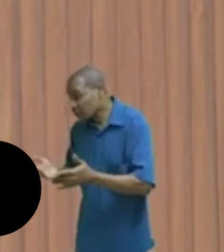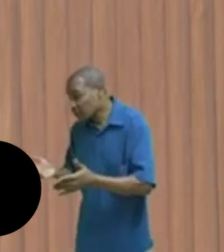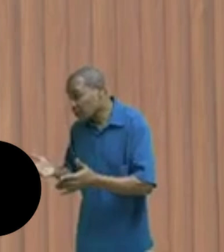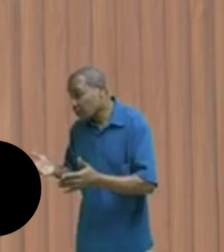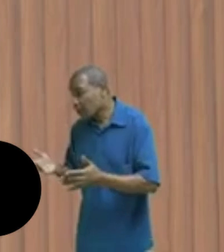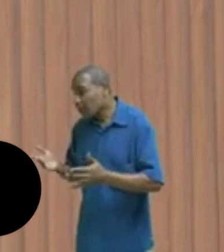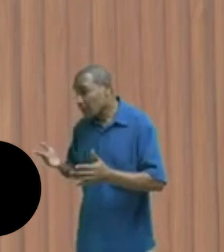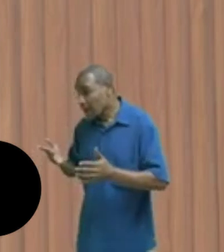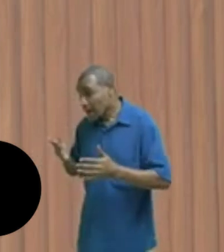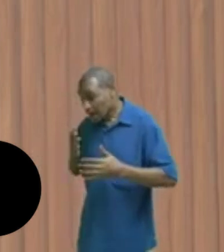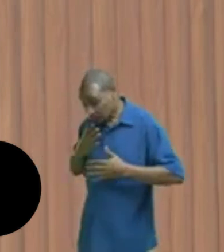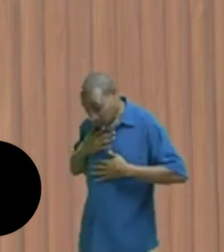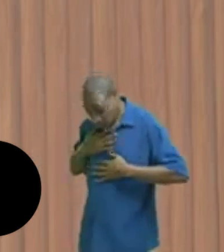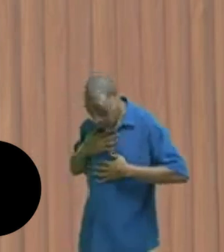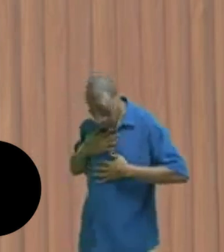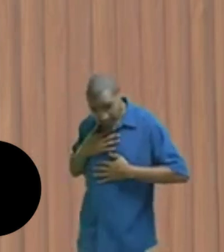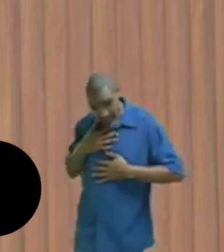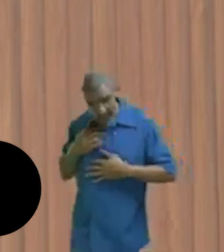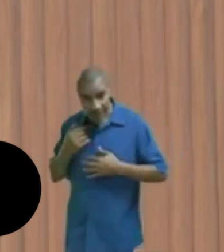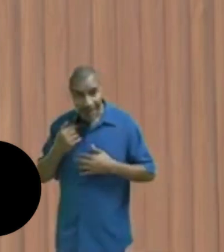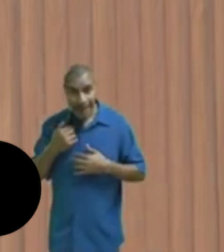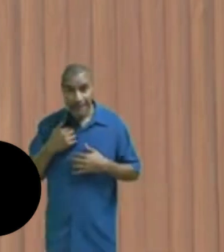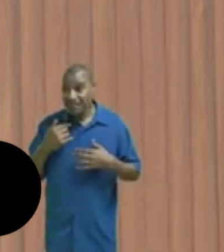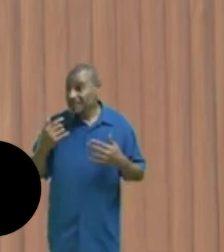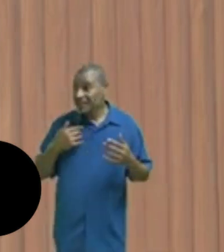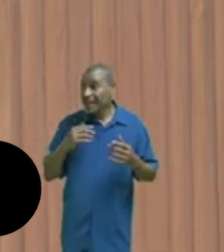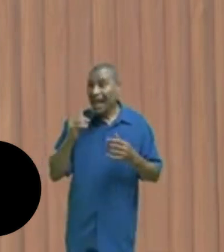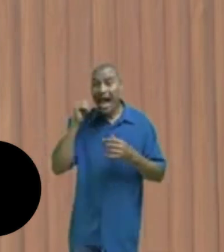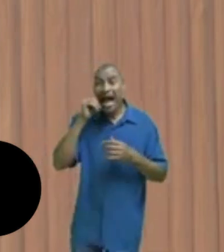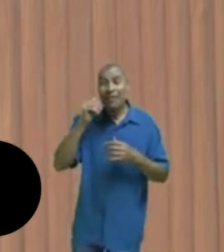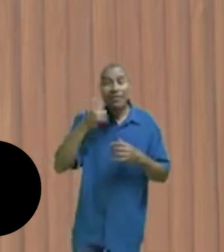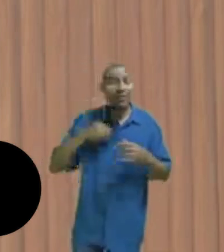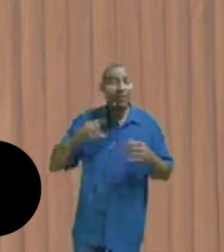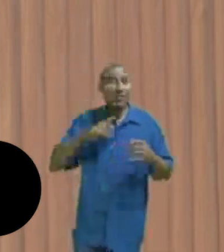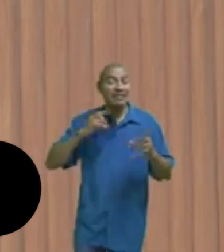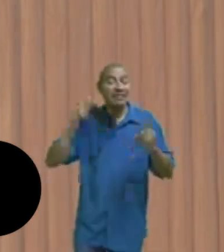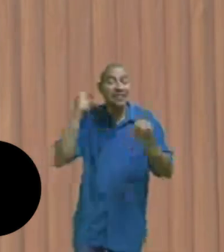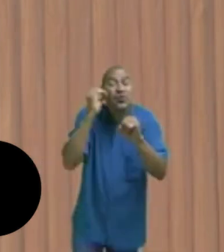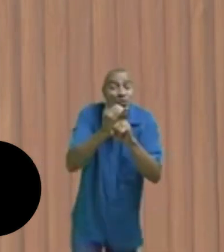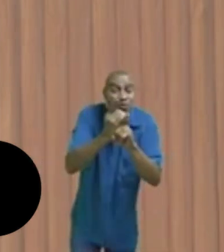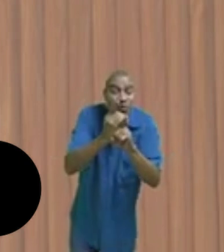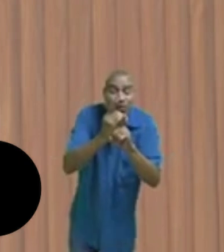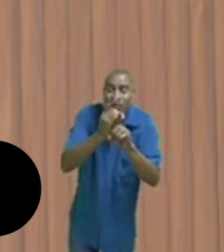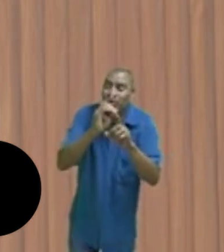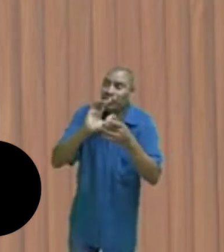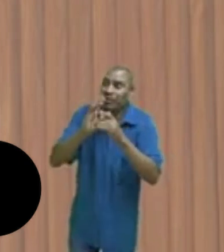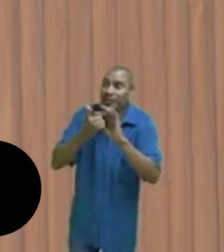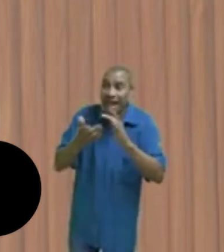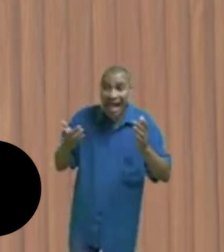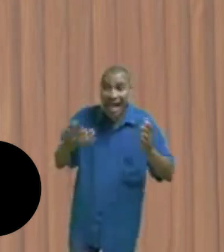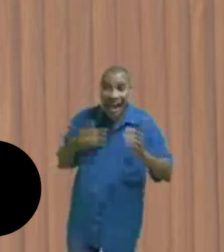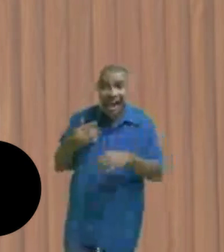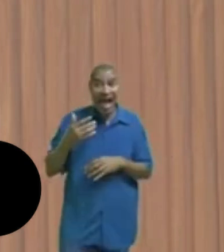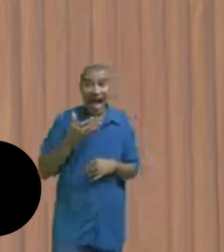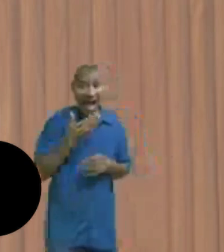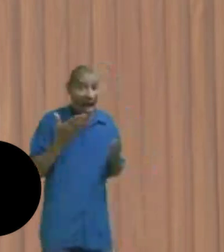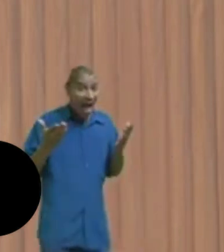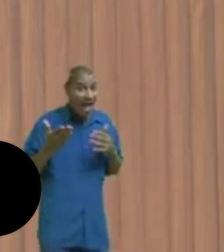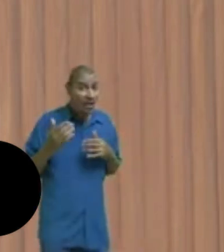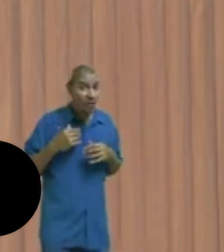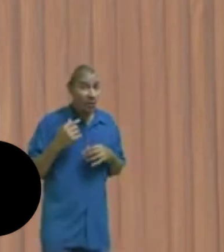Encontrei a saída. Encontrei a solução. Agora, nenhum fariseu vai me dizer como